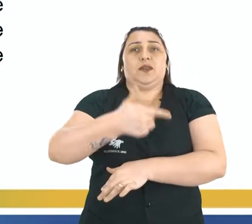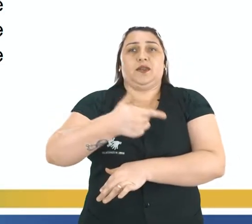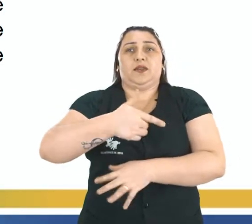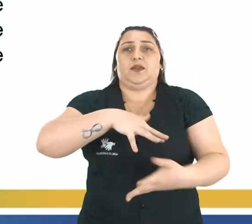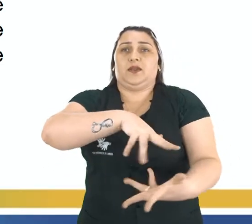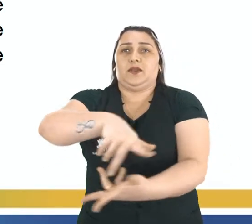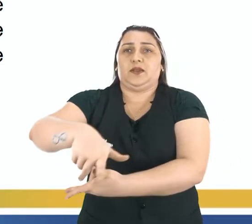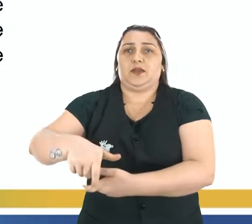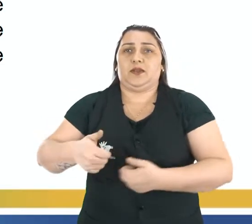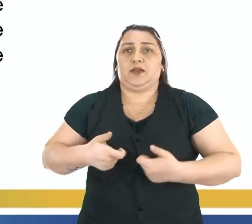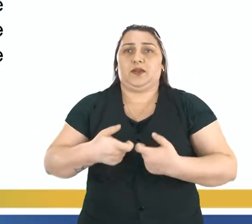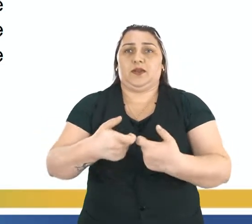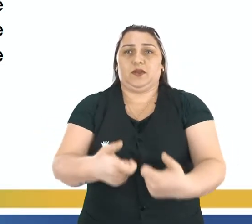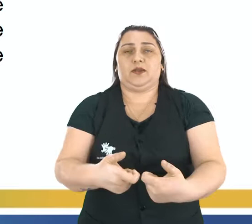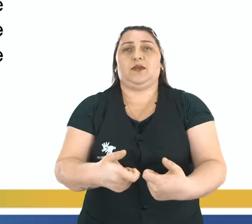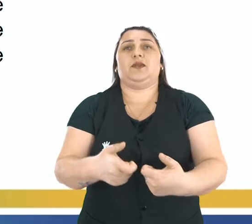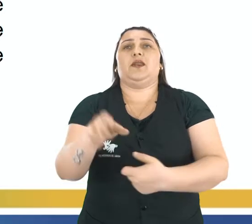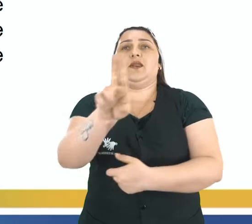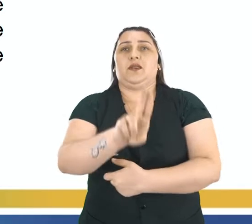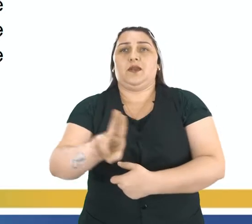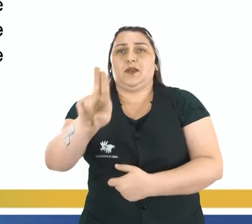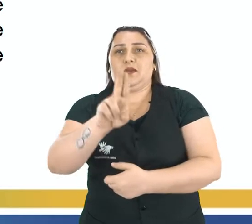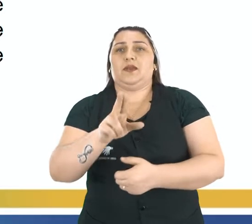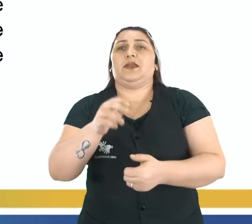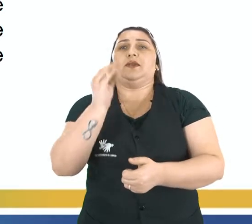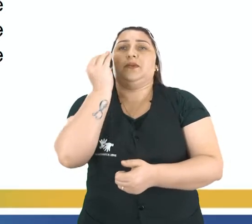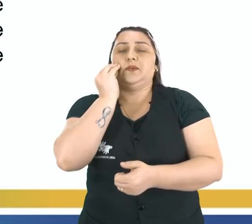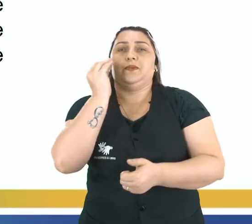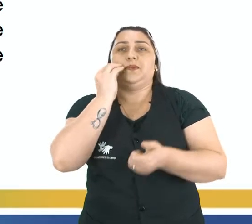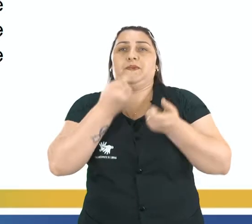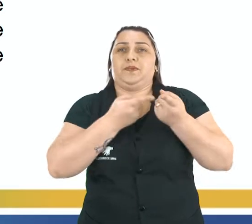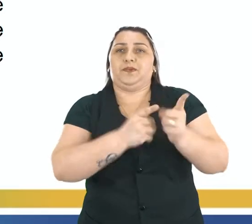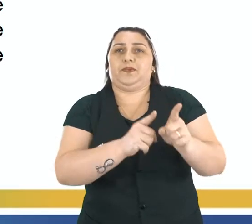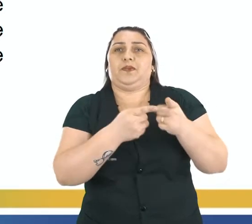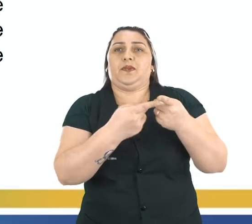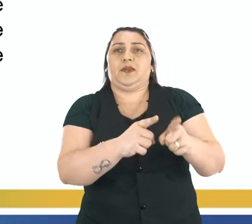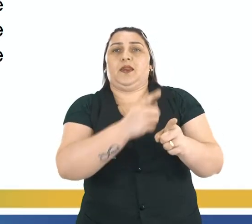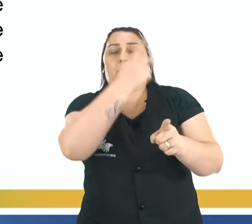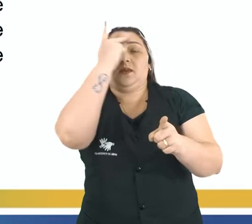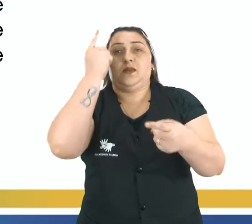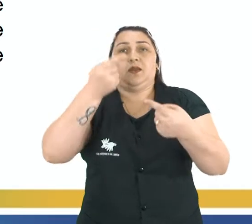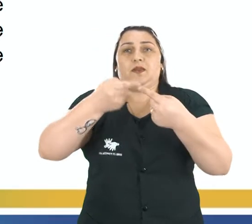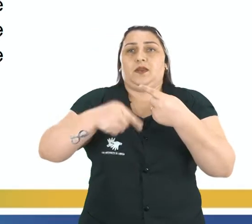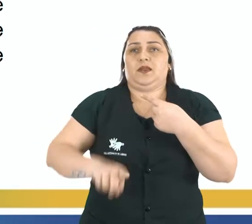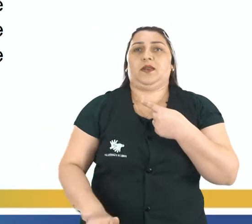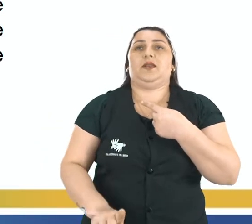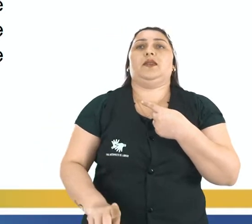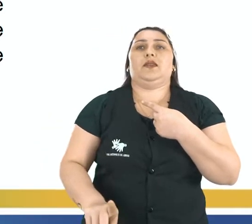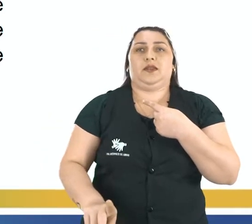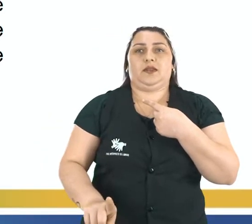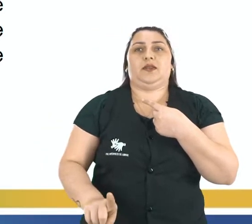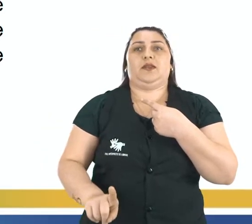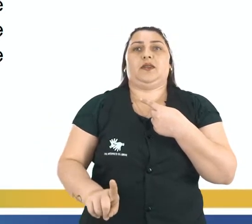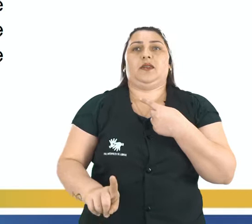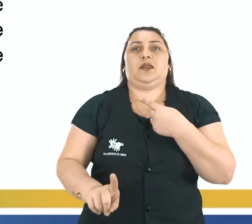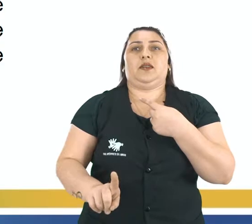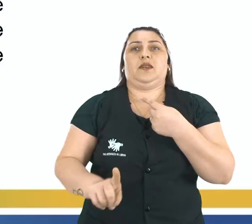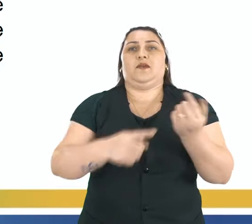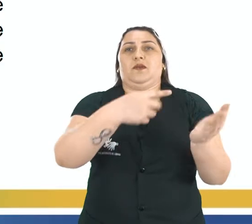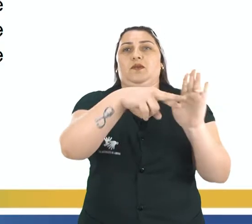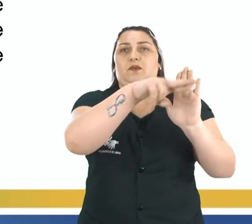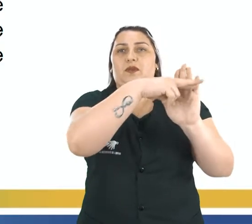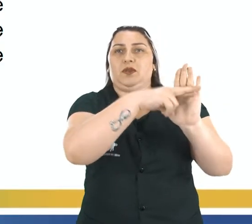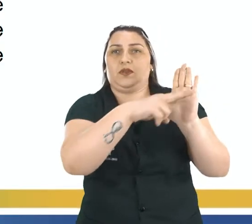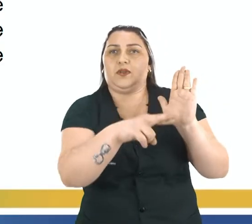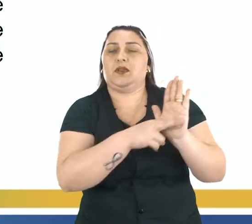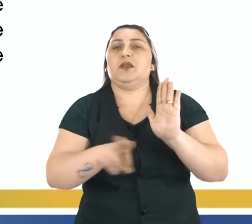e era uma doutrina utilizada para tentar perseguir todos aqueles que eram contra um determinado regime, certo? Então foi